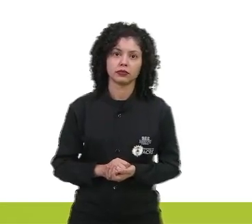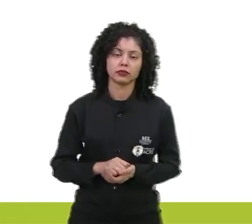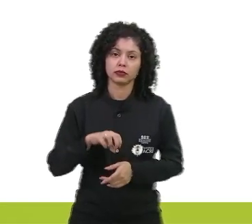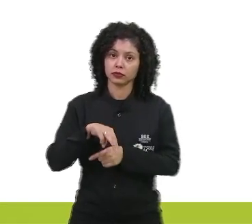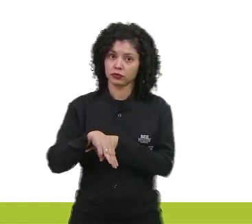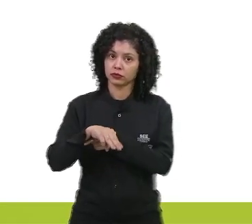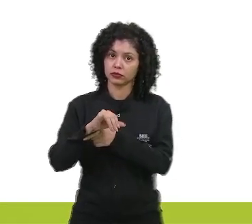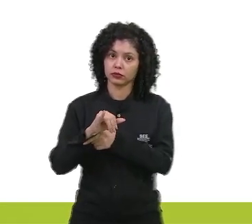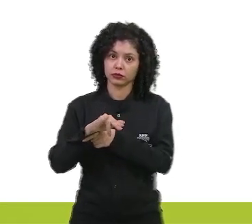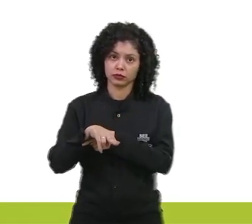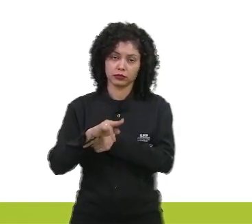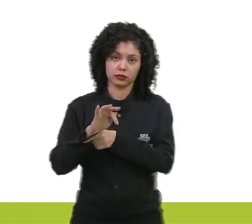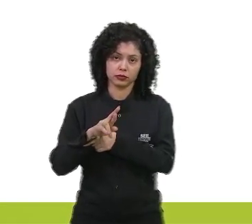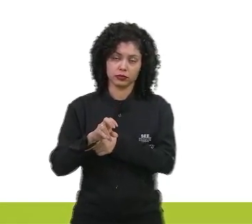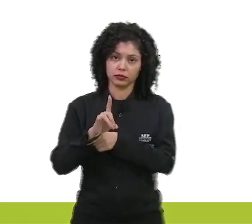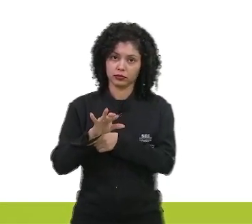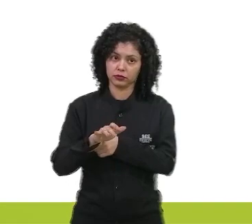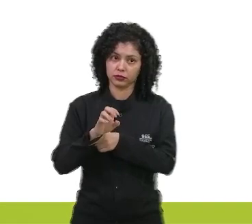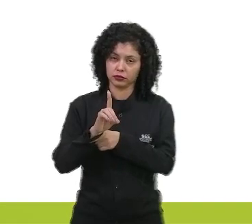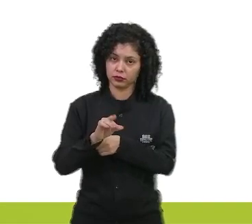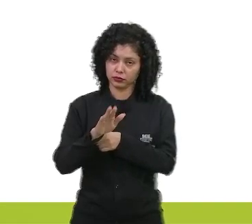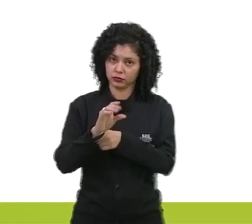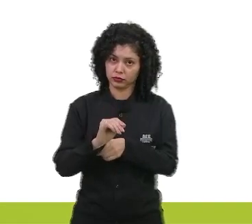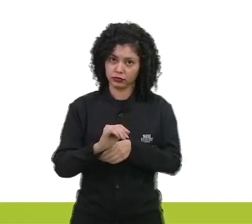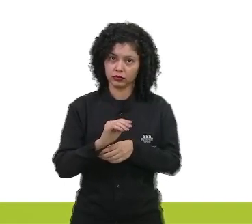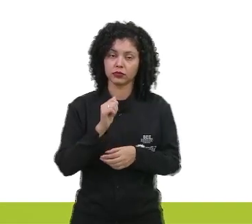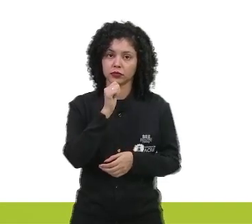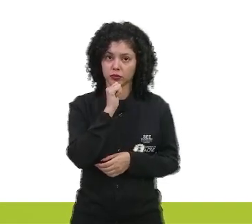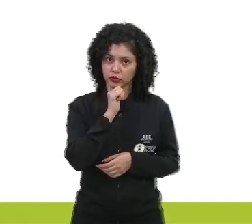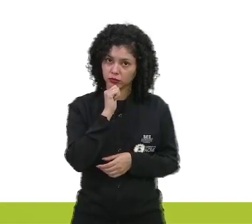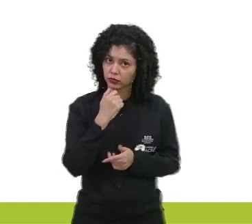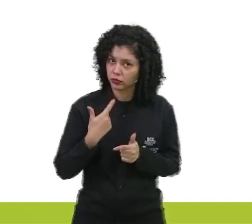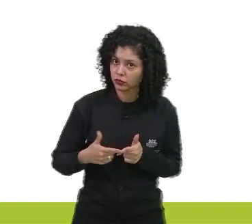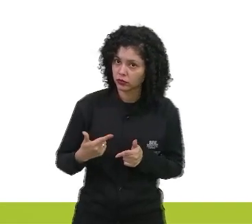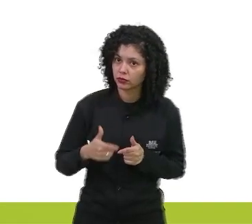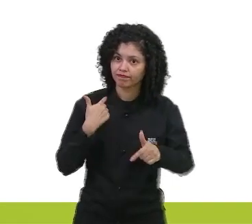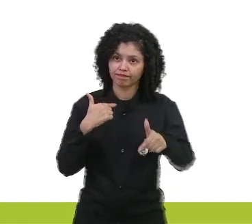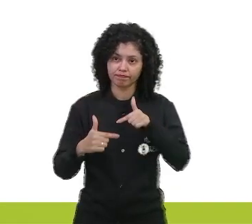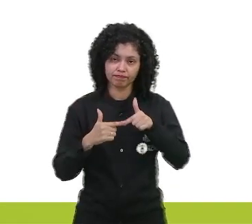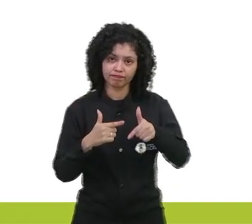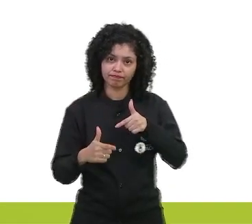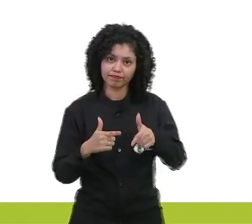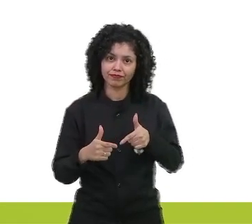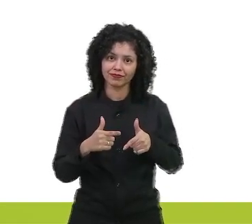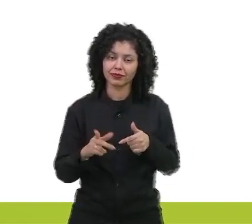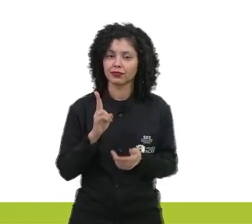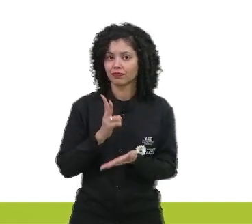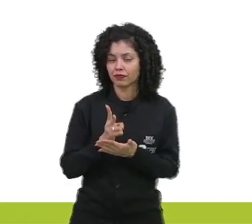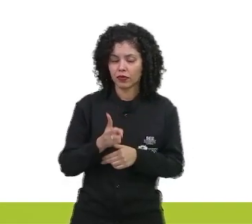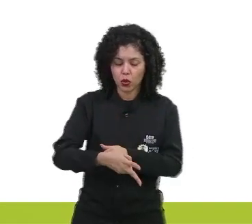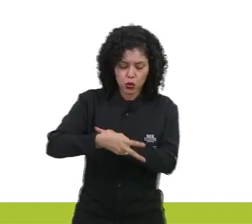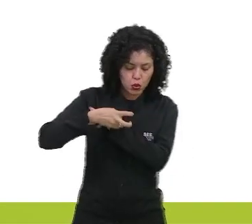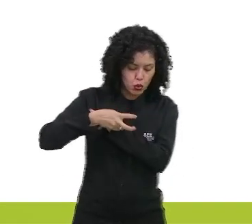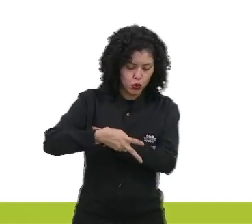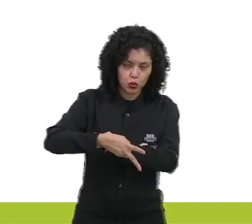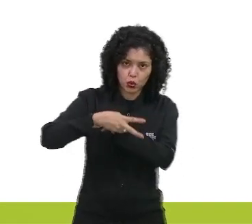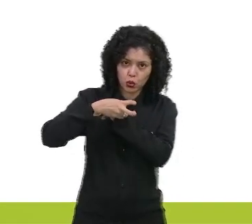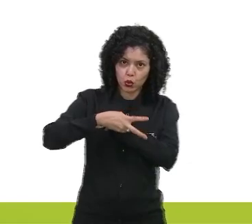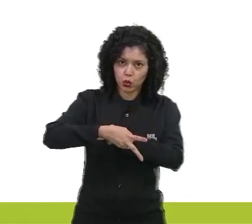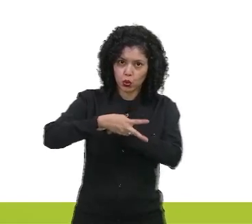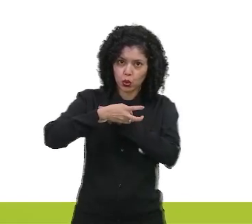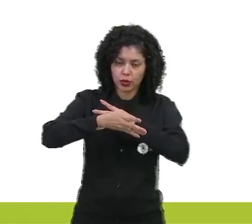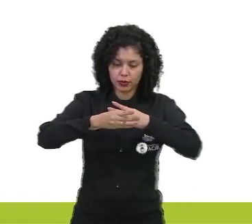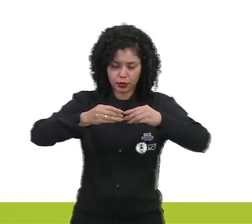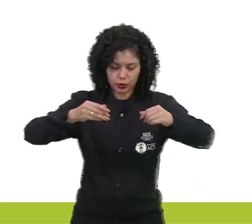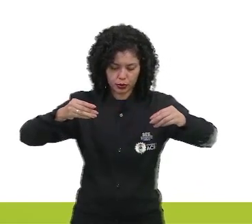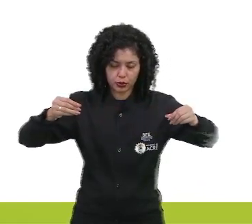mineradores, que ele retrata a situação, né, de trabalhadores que trabalhavam de forma